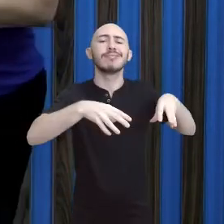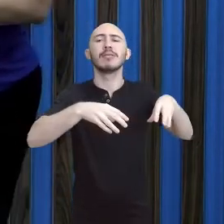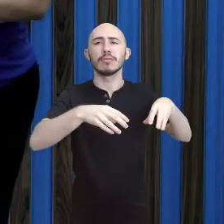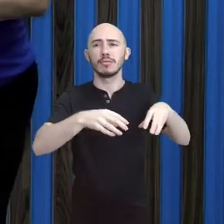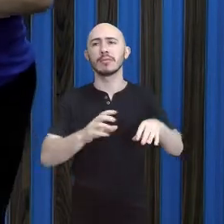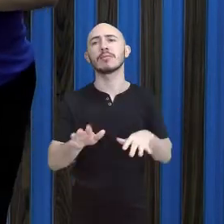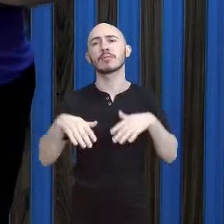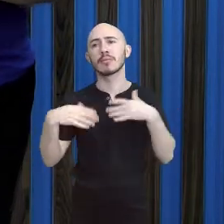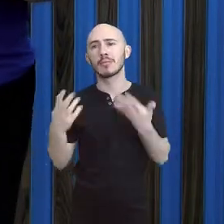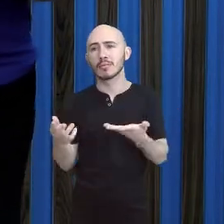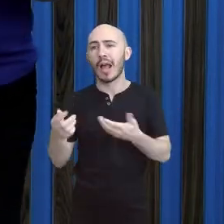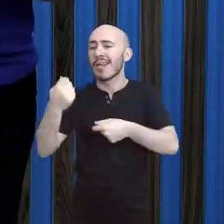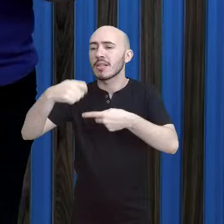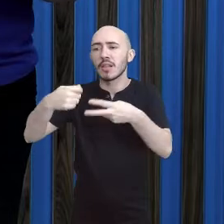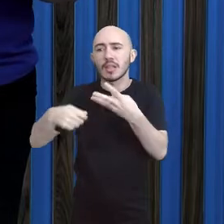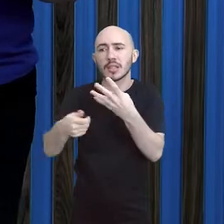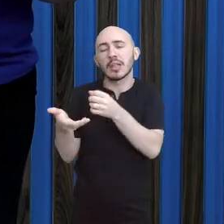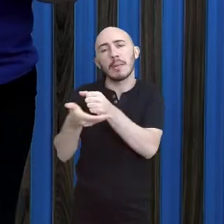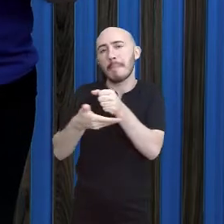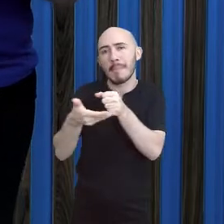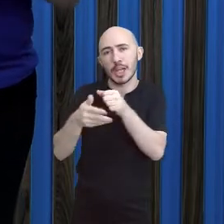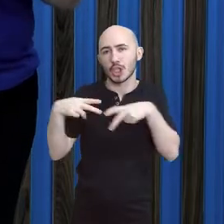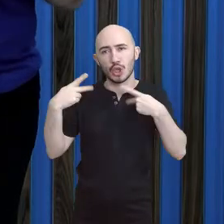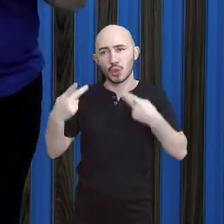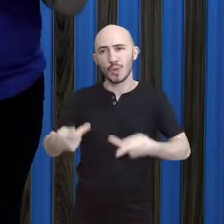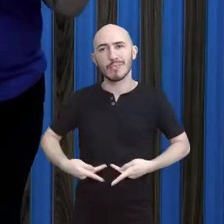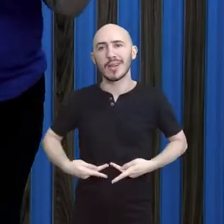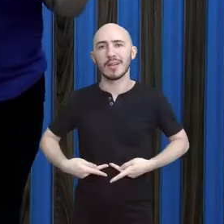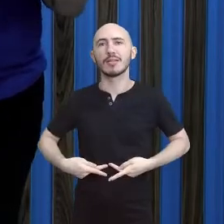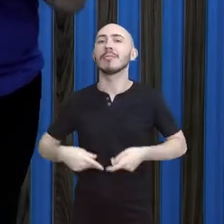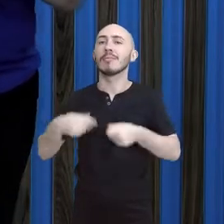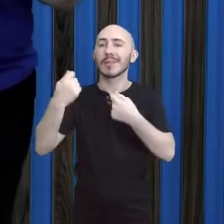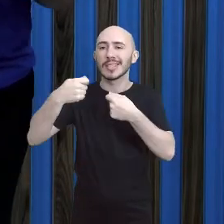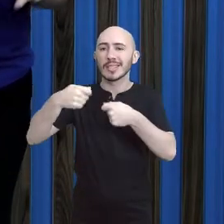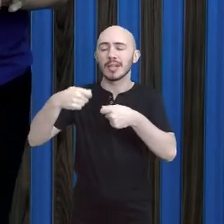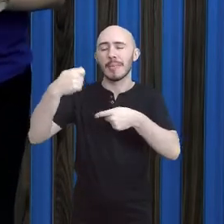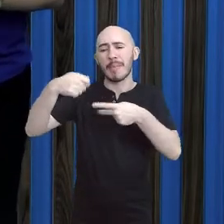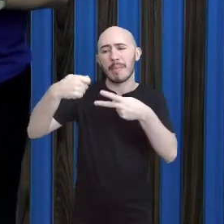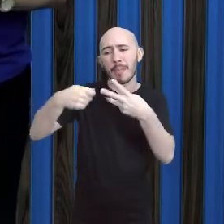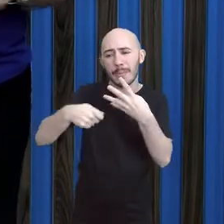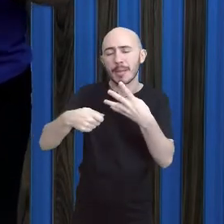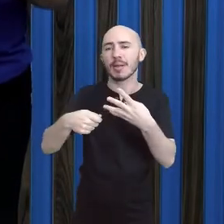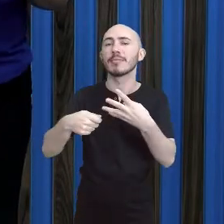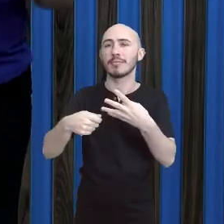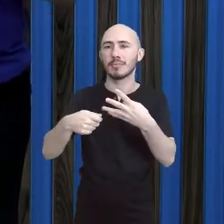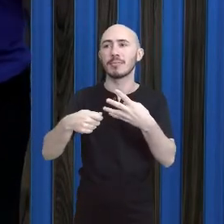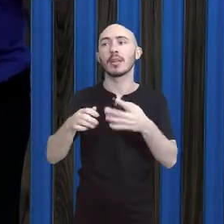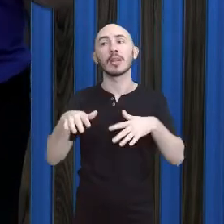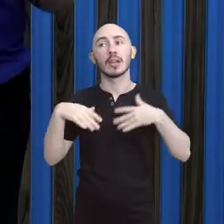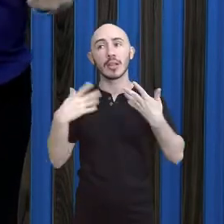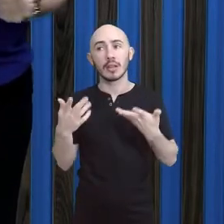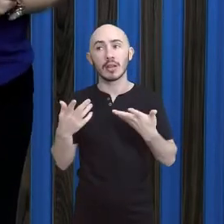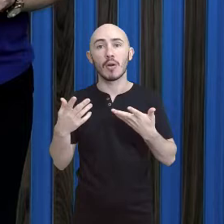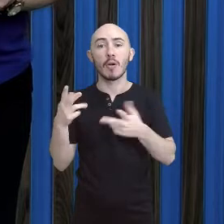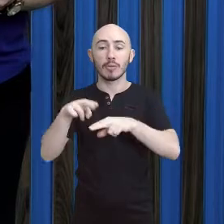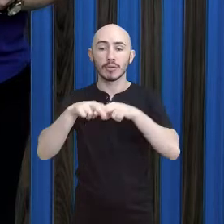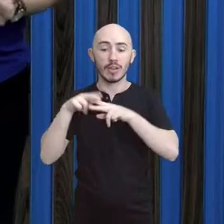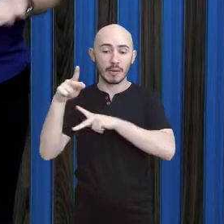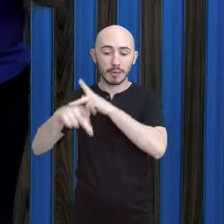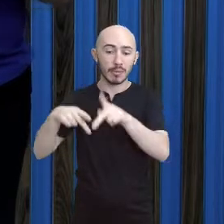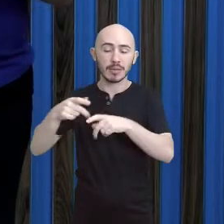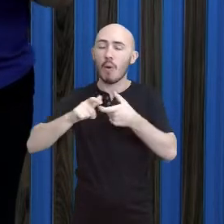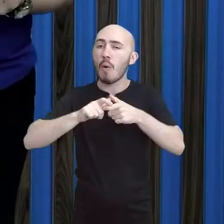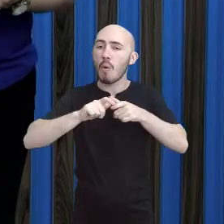necessidades básicas do ser humano. As demandas estão aumentando, né? Por quê? Porque a população aumenta,